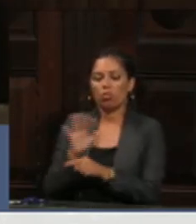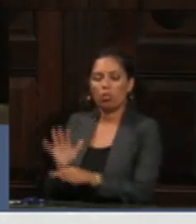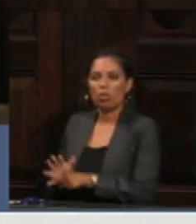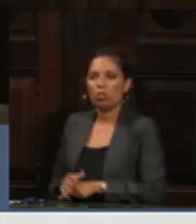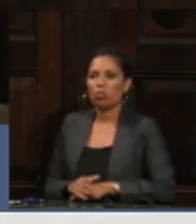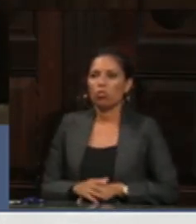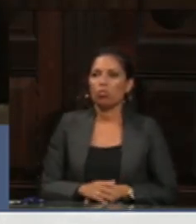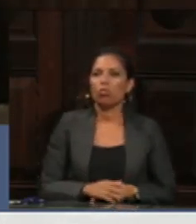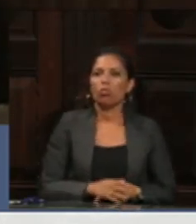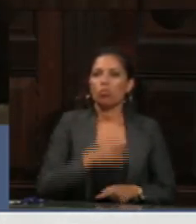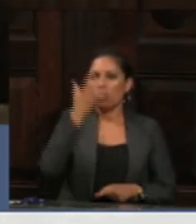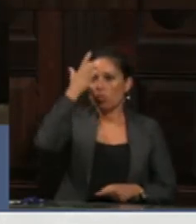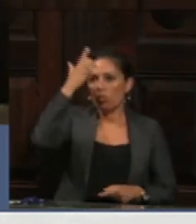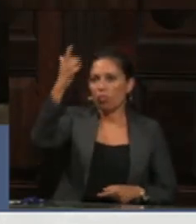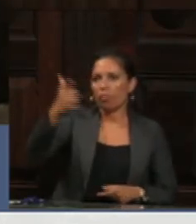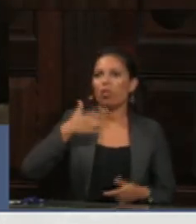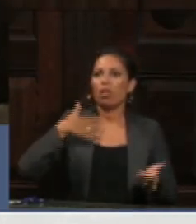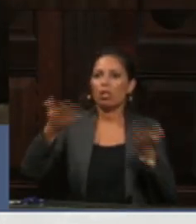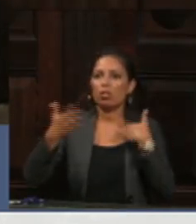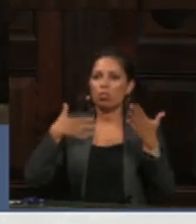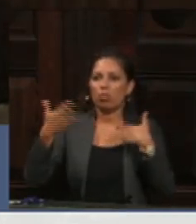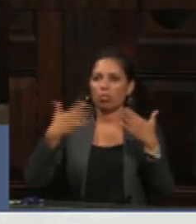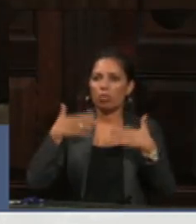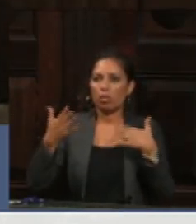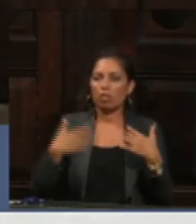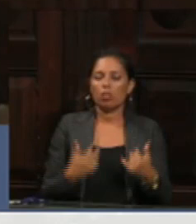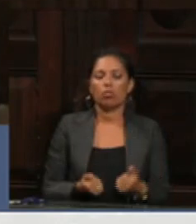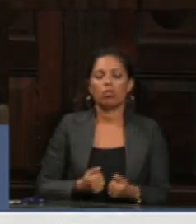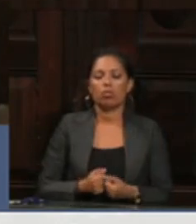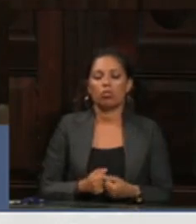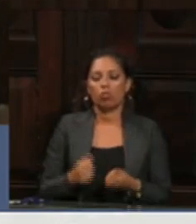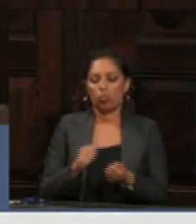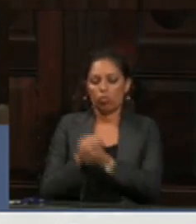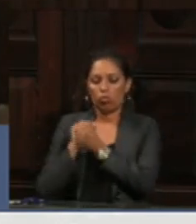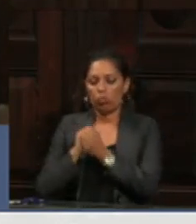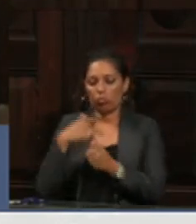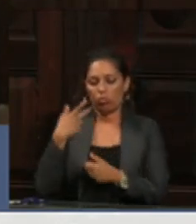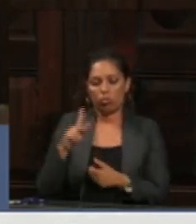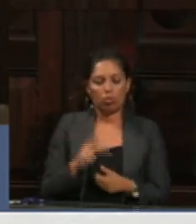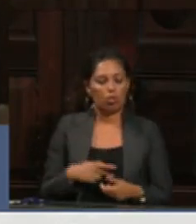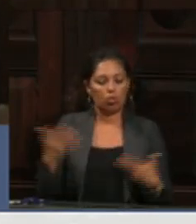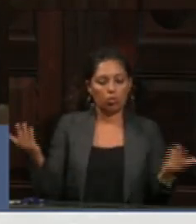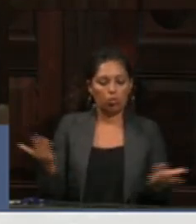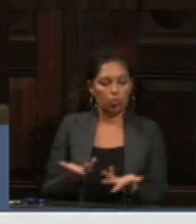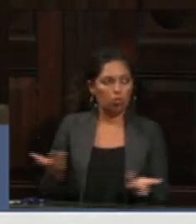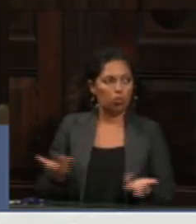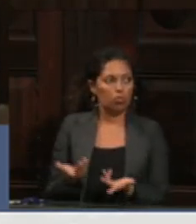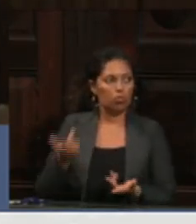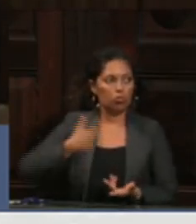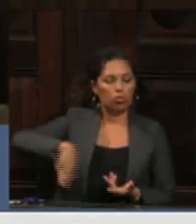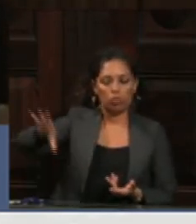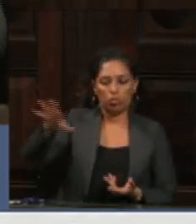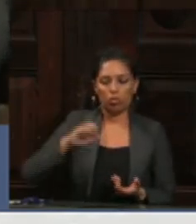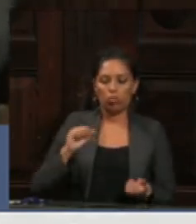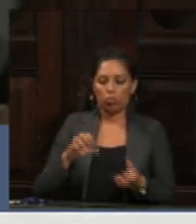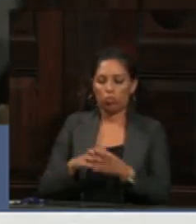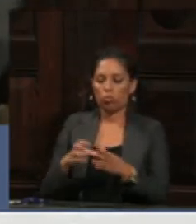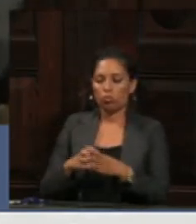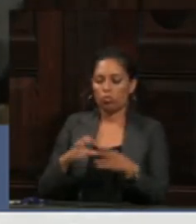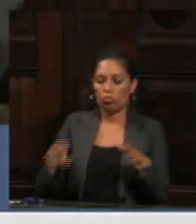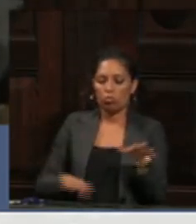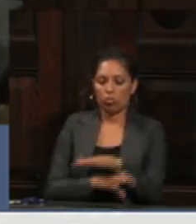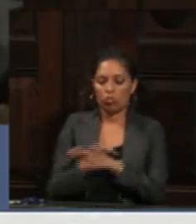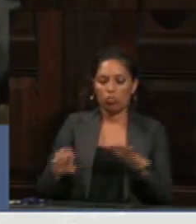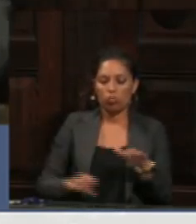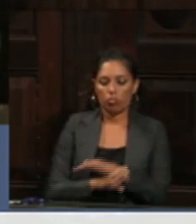muito fácil de contactar e de conversar com ele. Trouxemos hoje um grupo de empresários do município